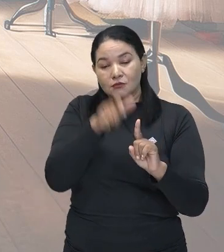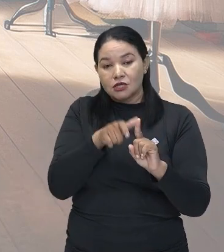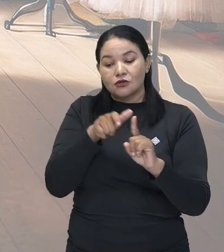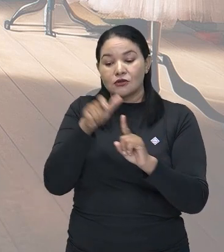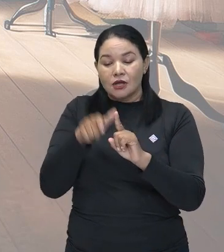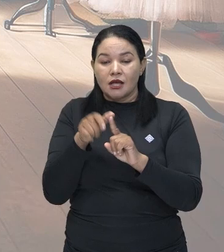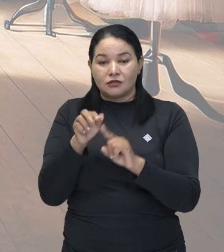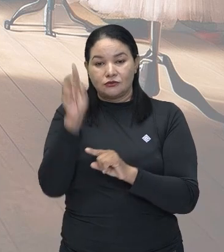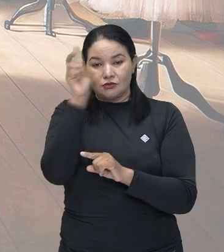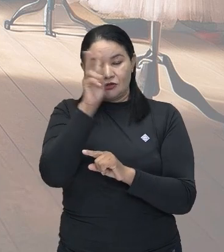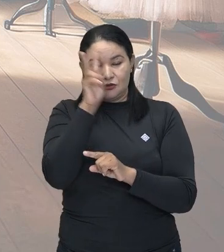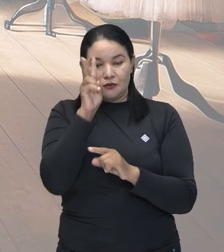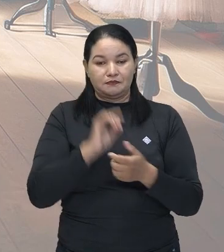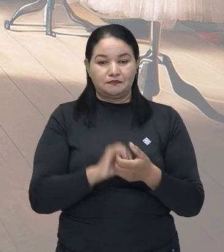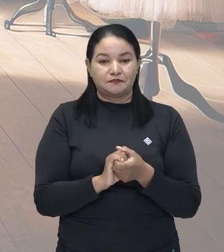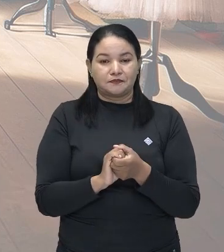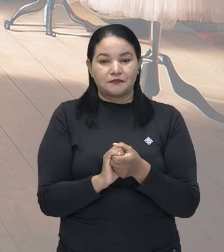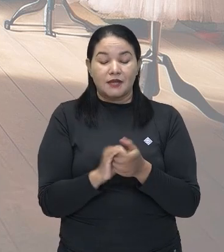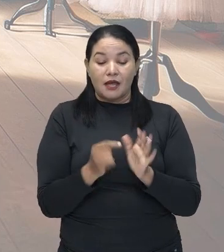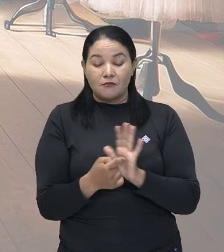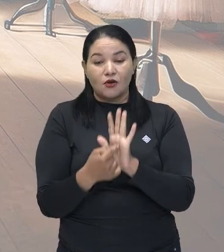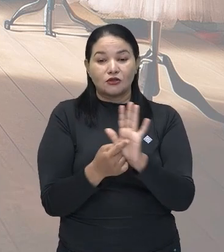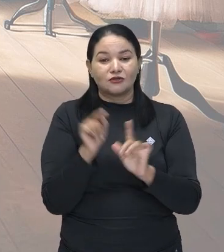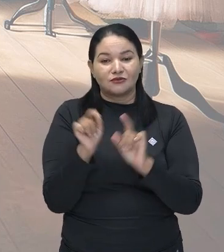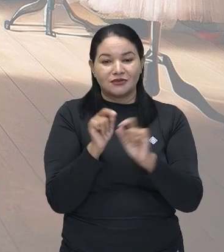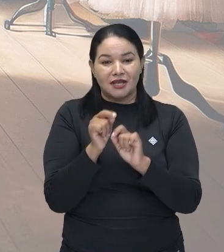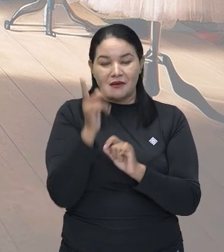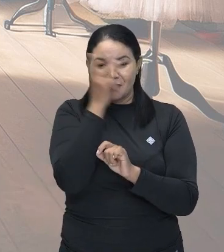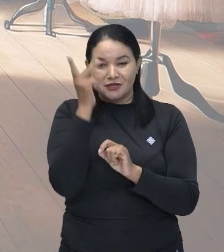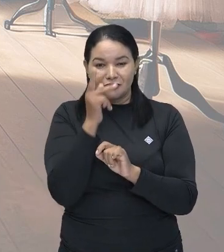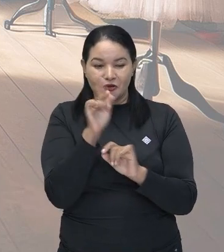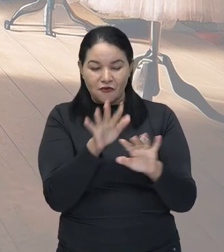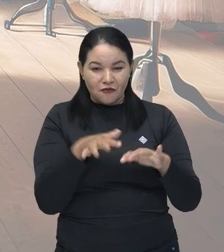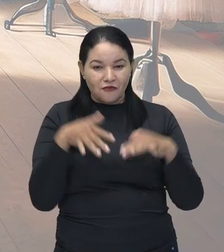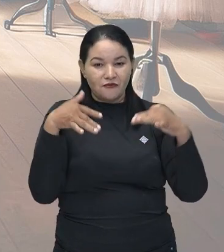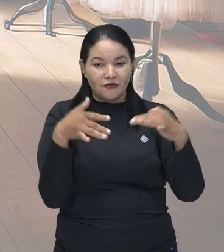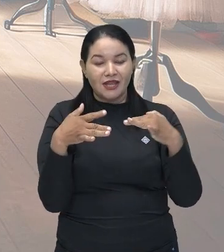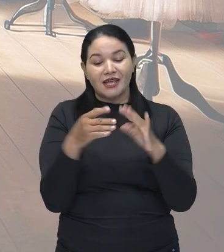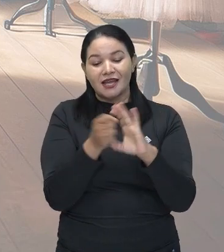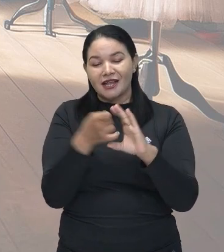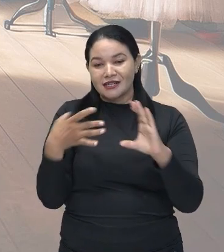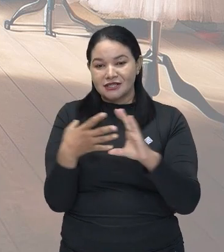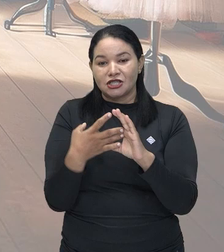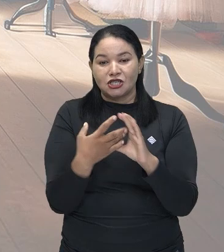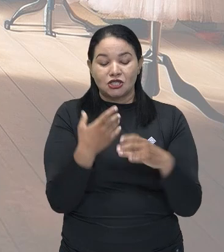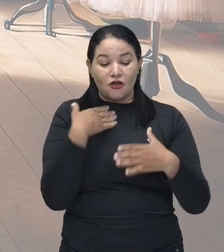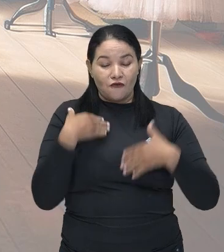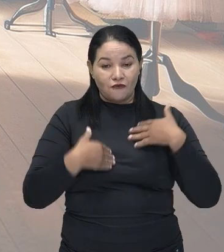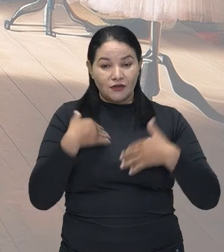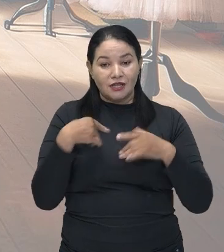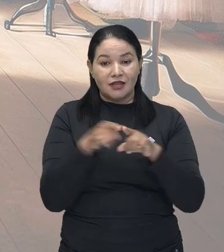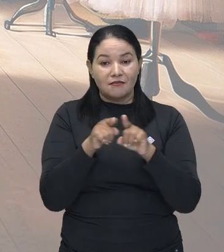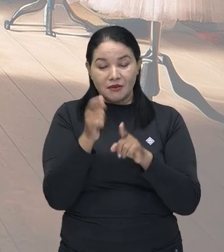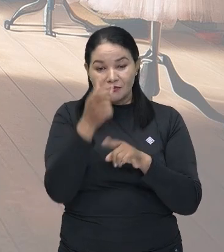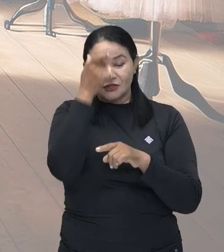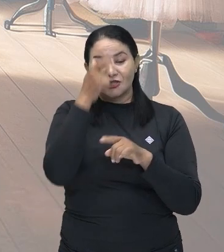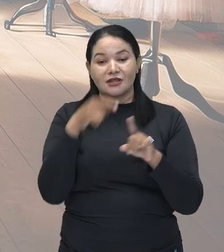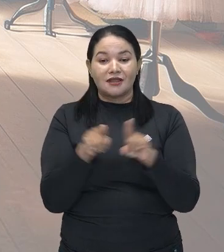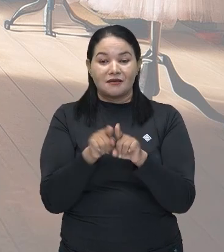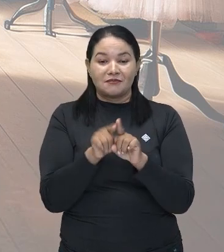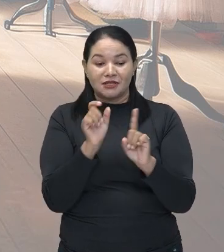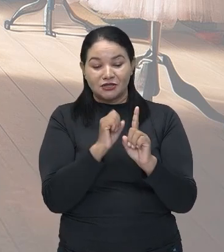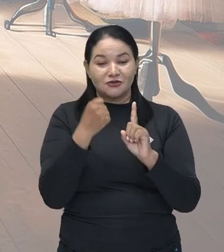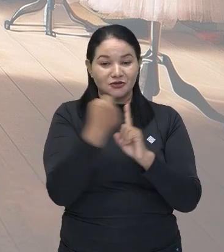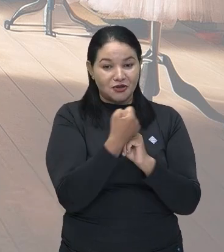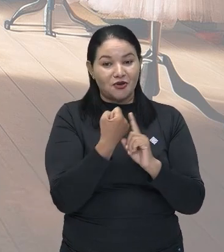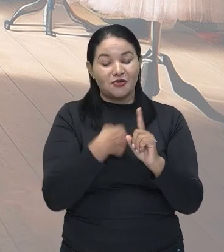uma mesma história. Ele revela ao espectador as características físicas, psicológicas e sociais do